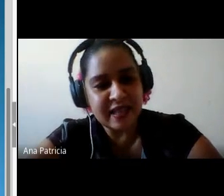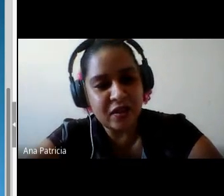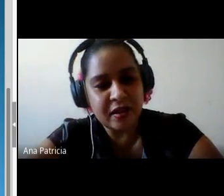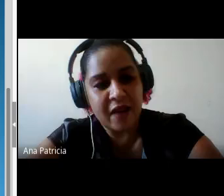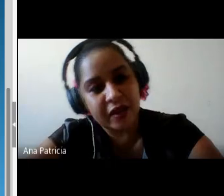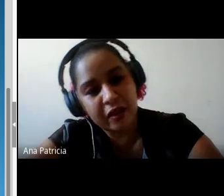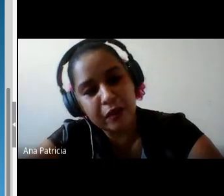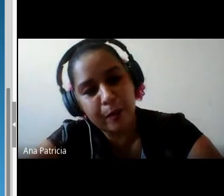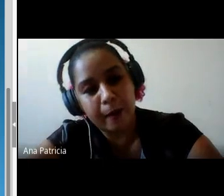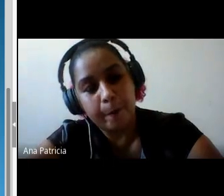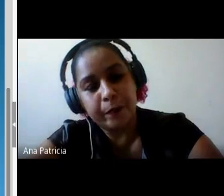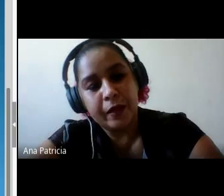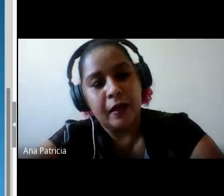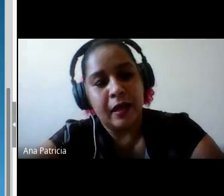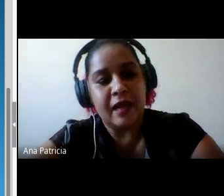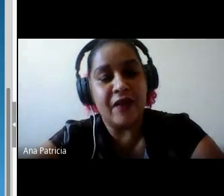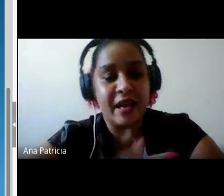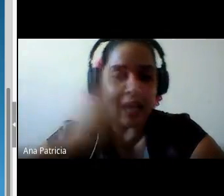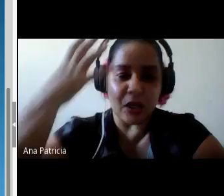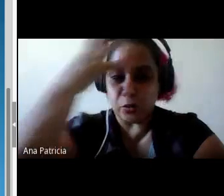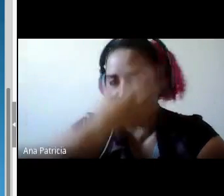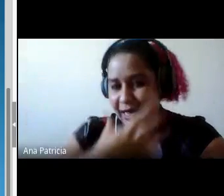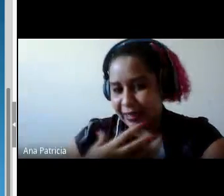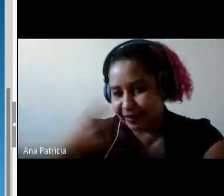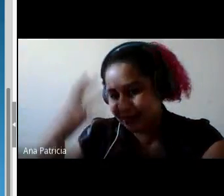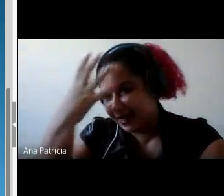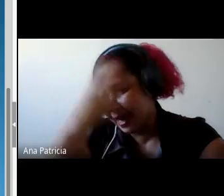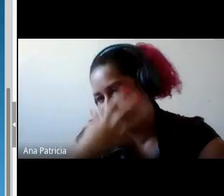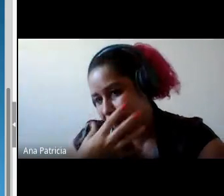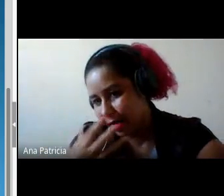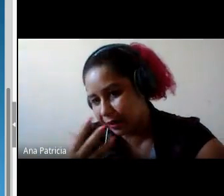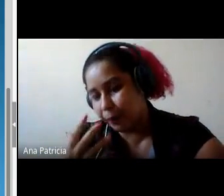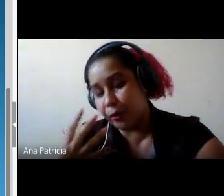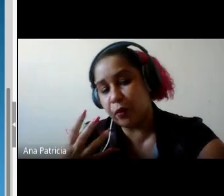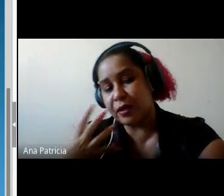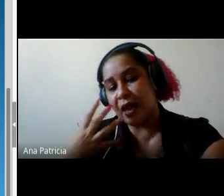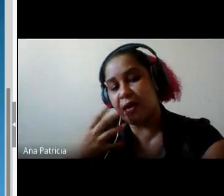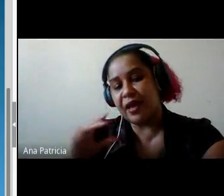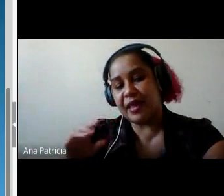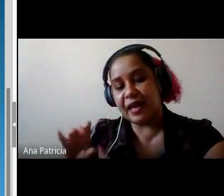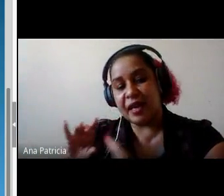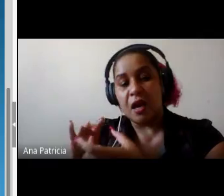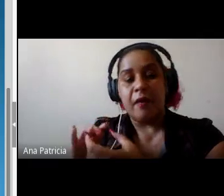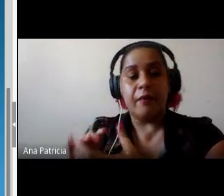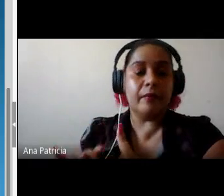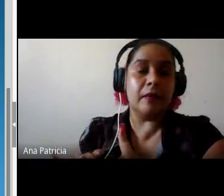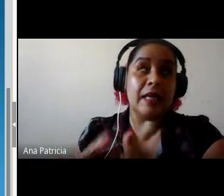esses exercícios na frente do espelho. Né? Ele vai ajudar a treinar essa parte. Porque o sinal ele vai ter